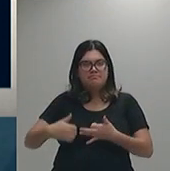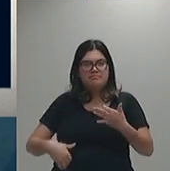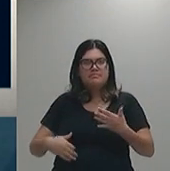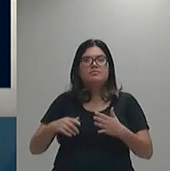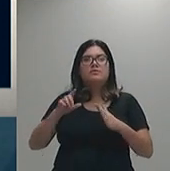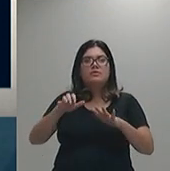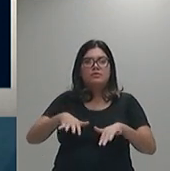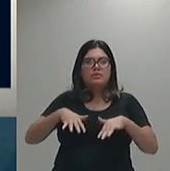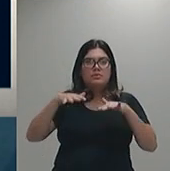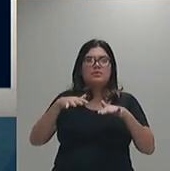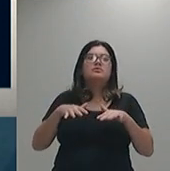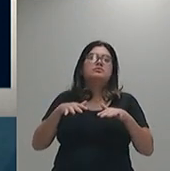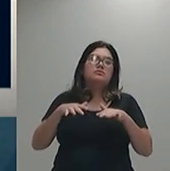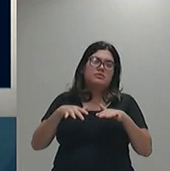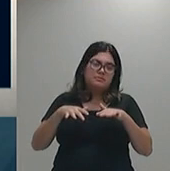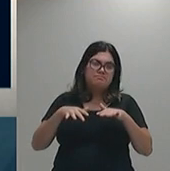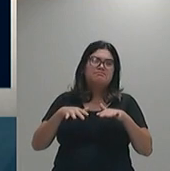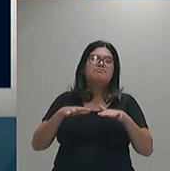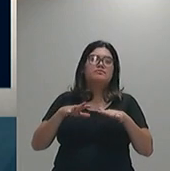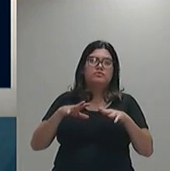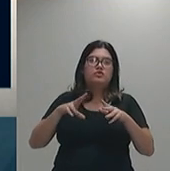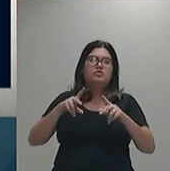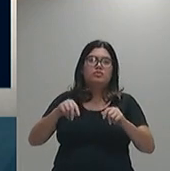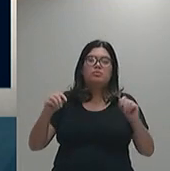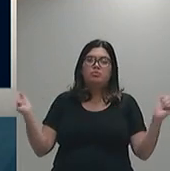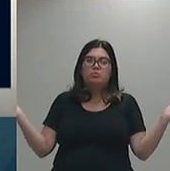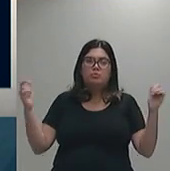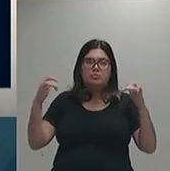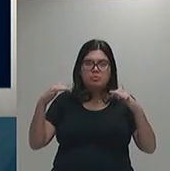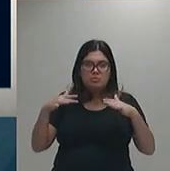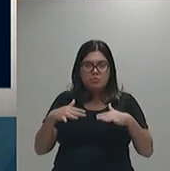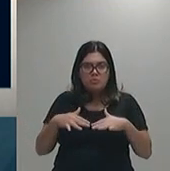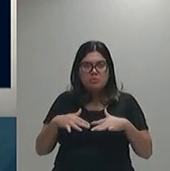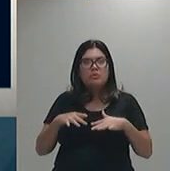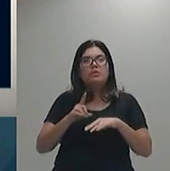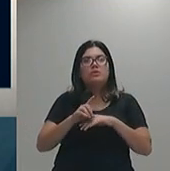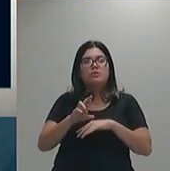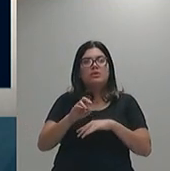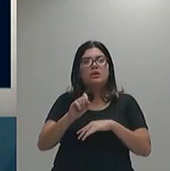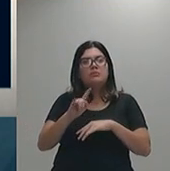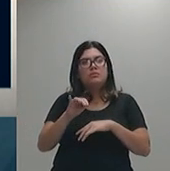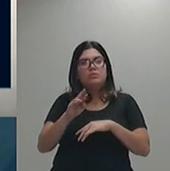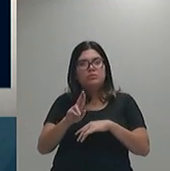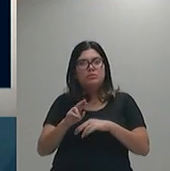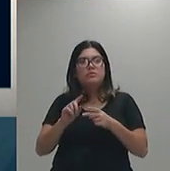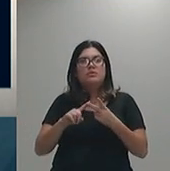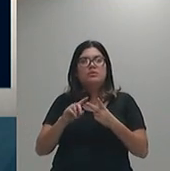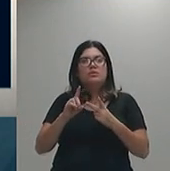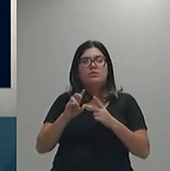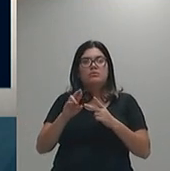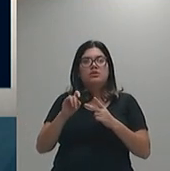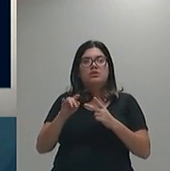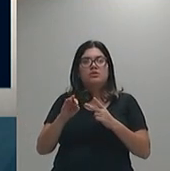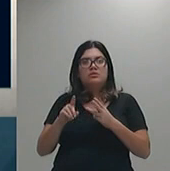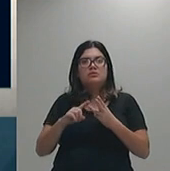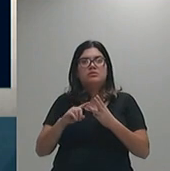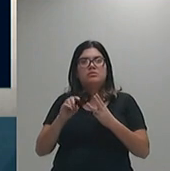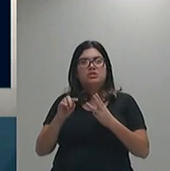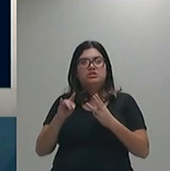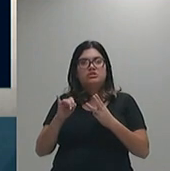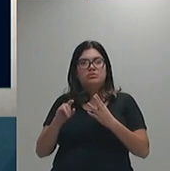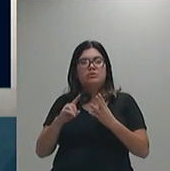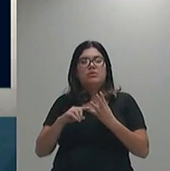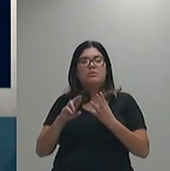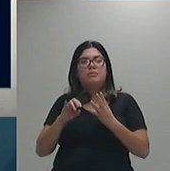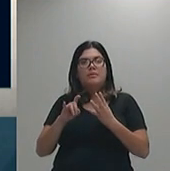de todas as partidas e Doutor Cap o Dr maior ajudou tô te pedindo Dr robalinho